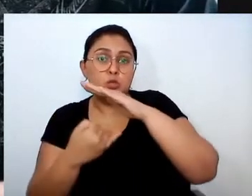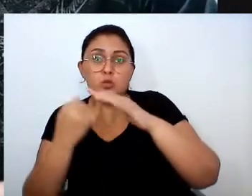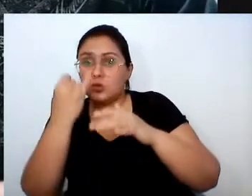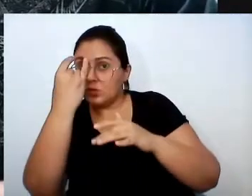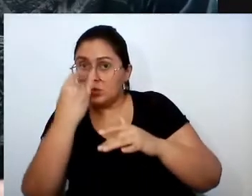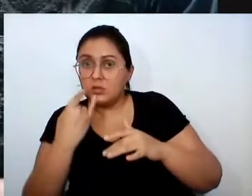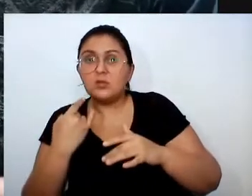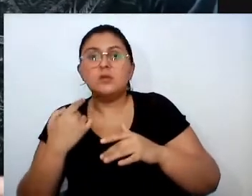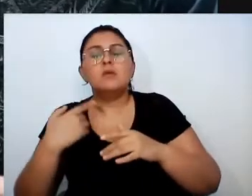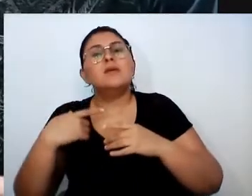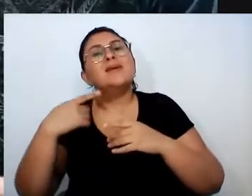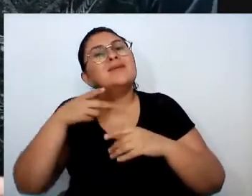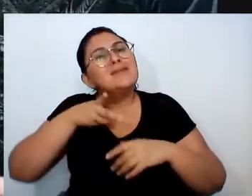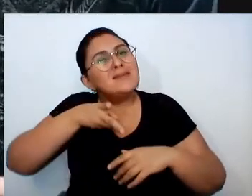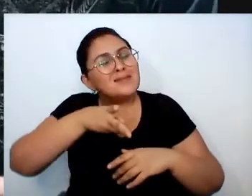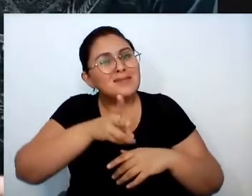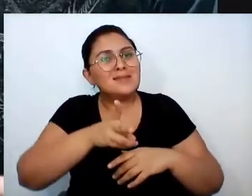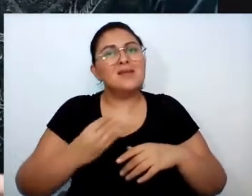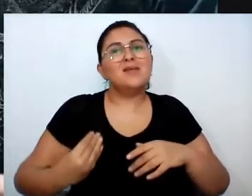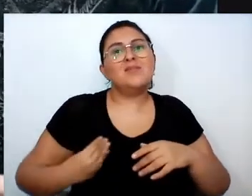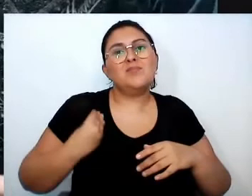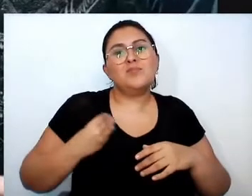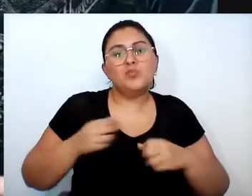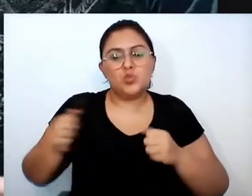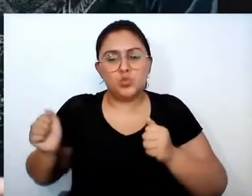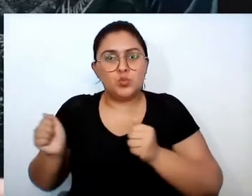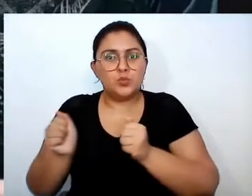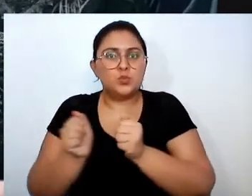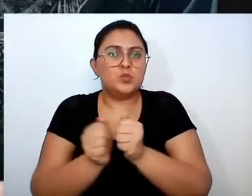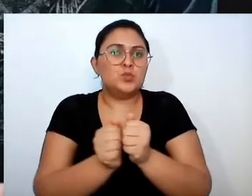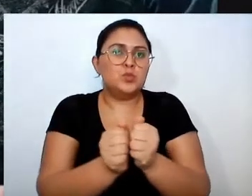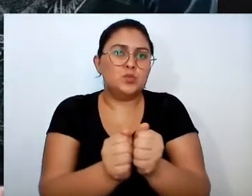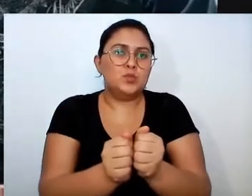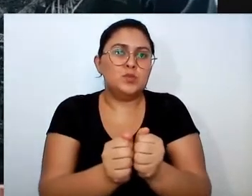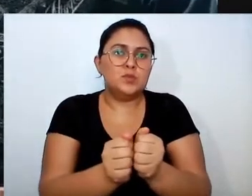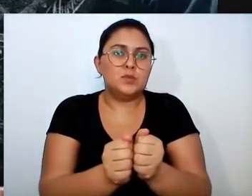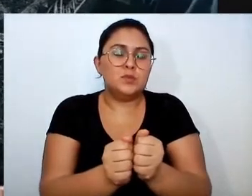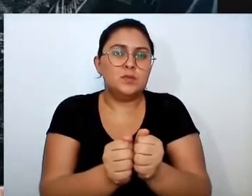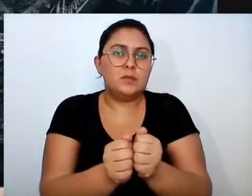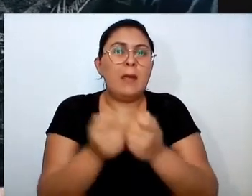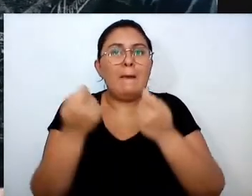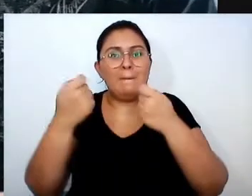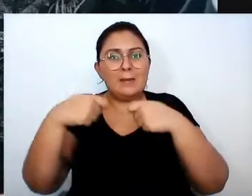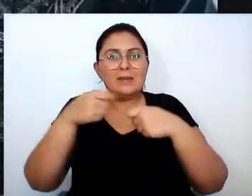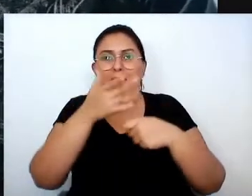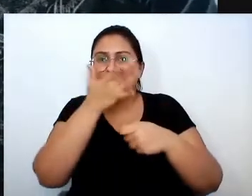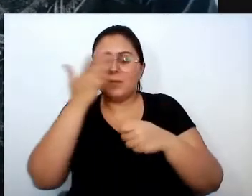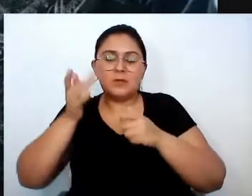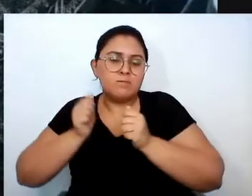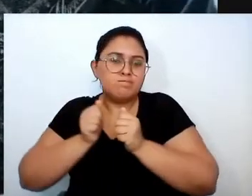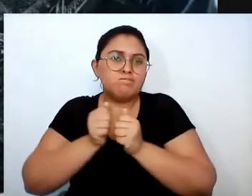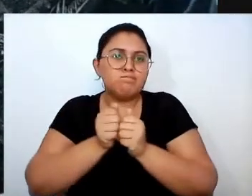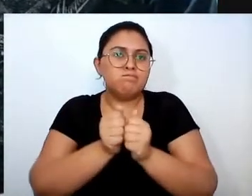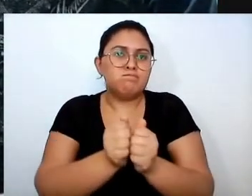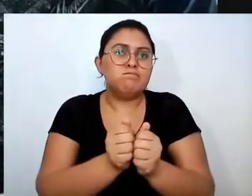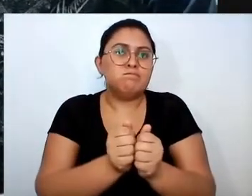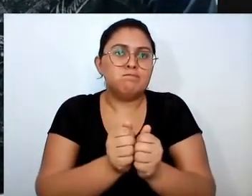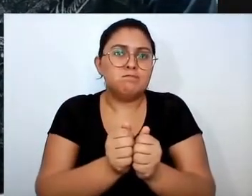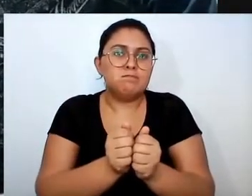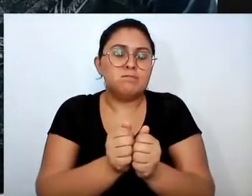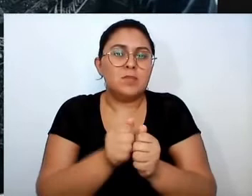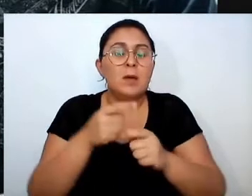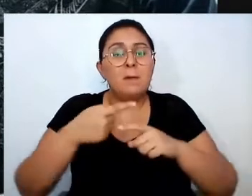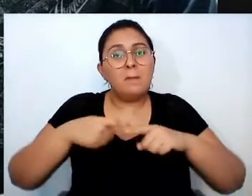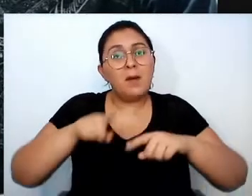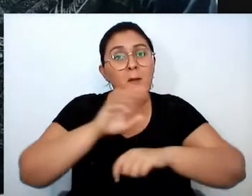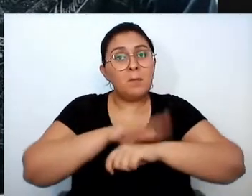muito com acompanhante, né, pessoas que eu precisava de uma pessoa para me levar. Com o Sim. tempo, né, não tinha como mais. Eu passei para a escola